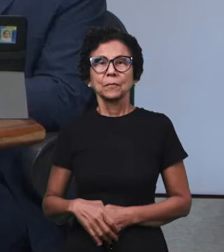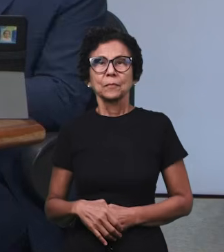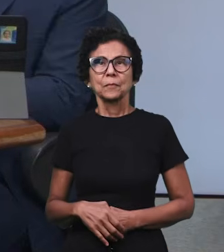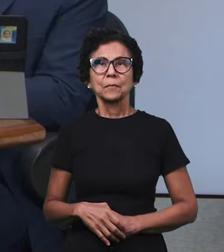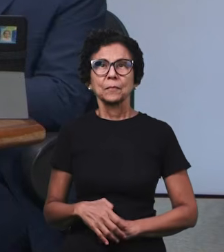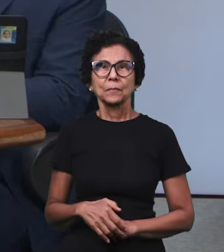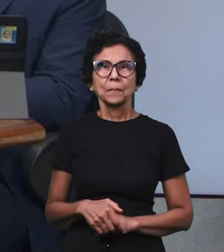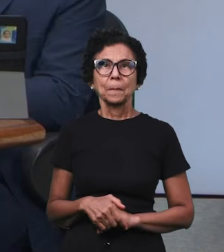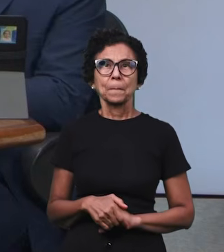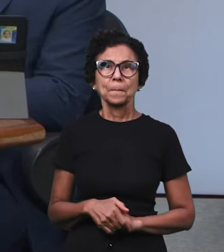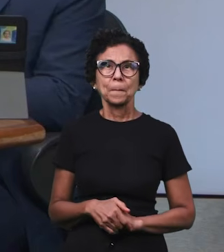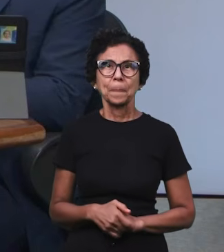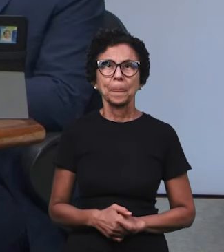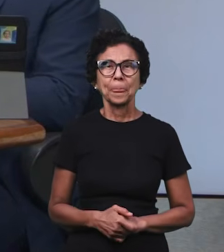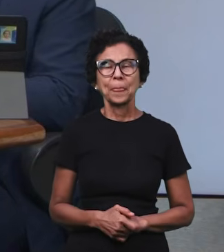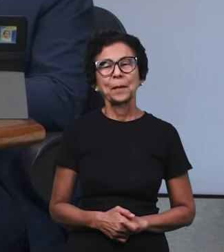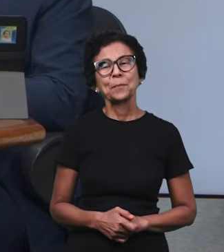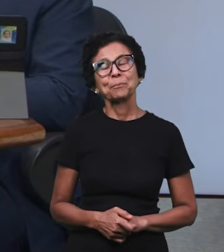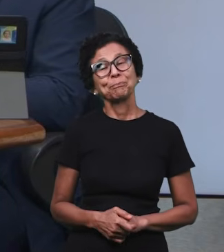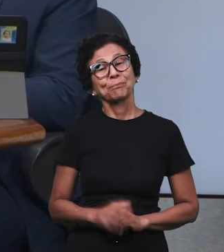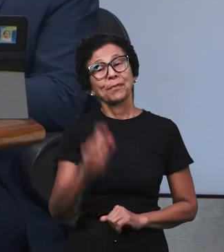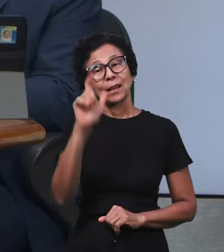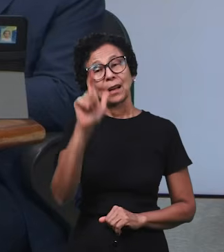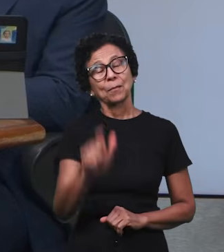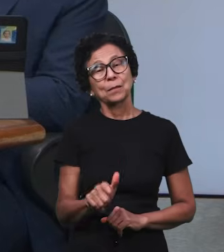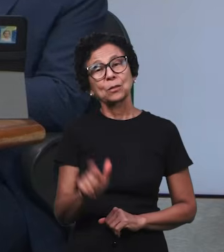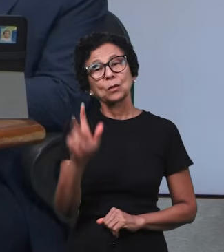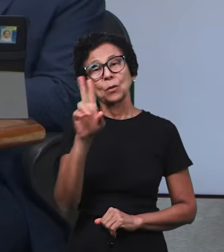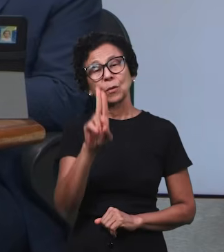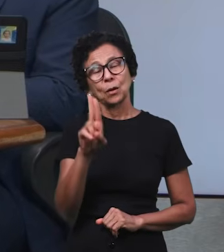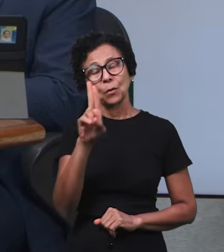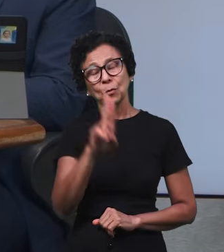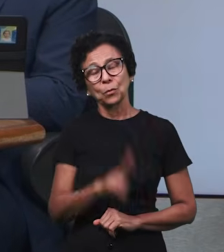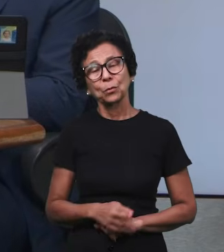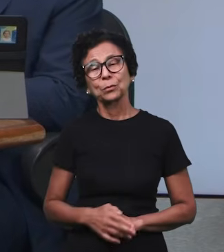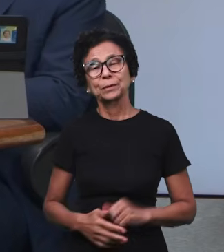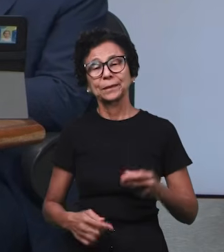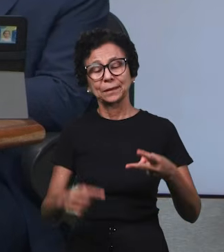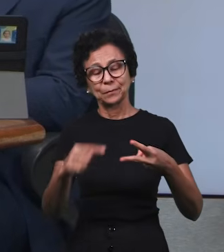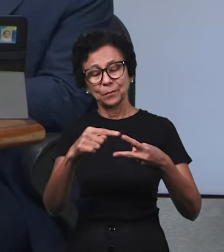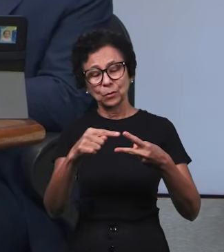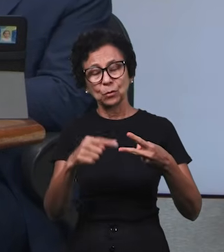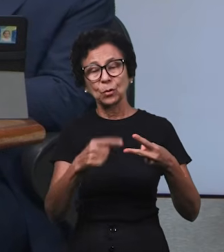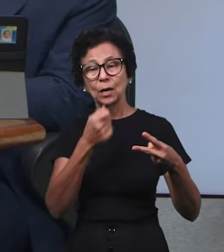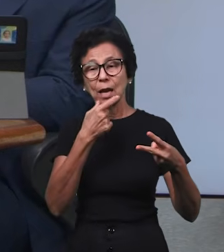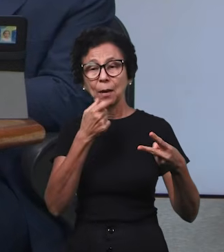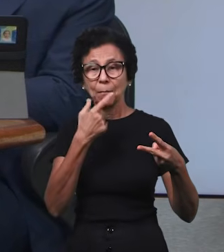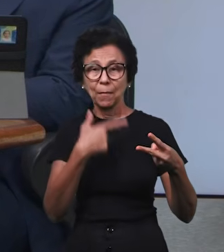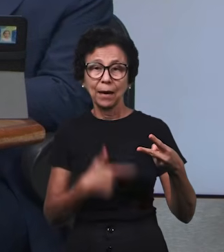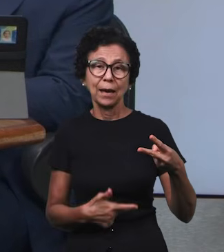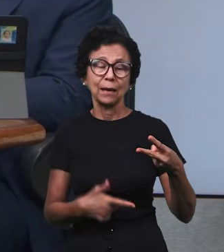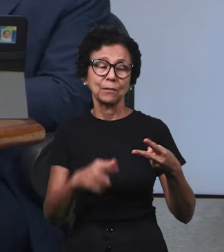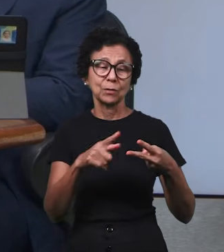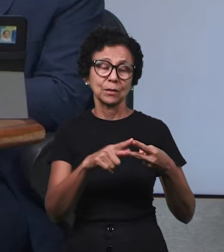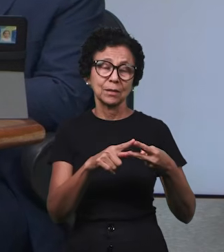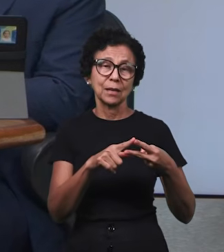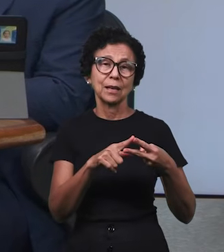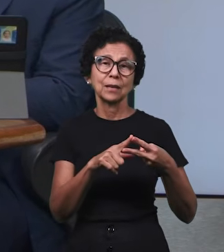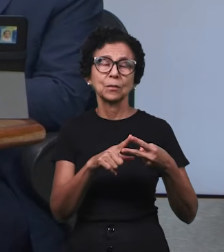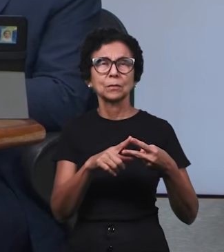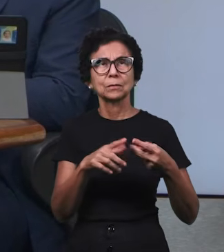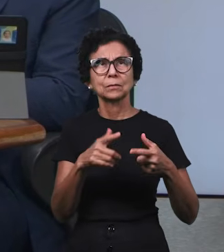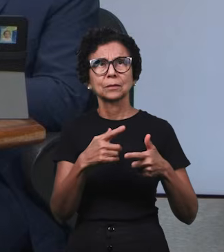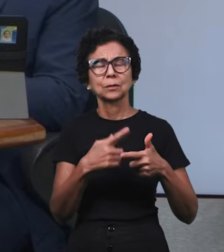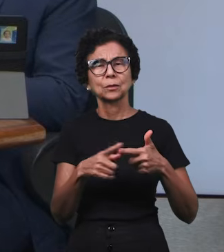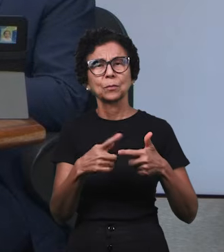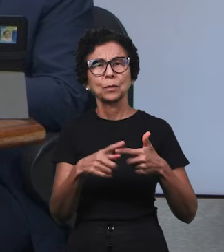anti-inflamatório, agride o estômago e depois usa um omeprazol, qualquer coisa do tipo, para inibir. E aí ele está fazendo uma dupla